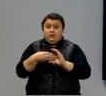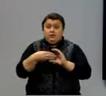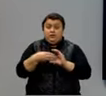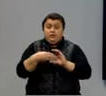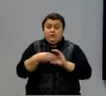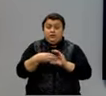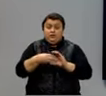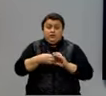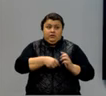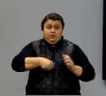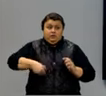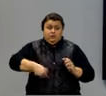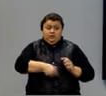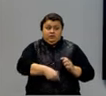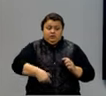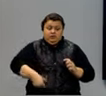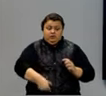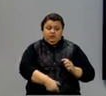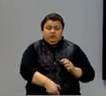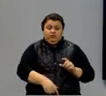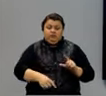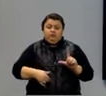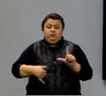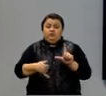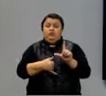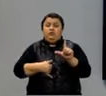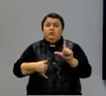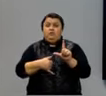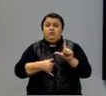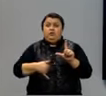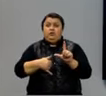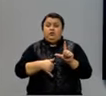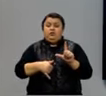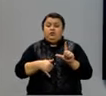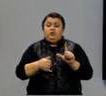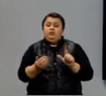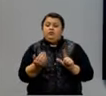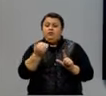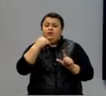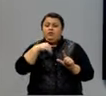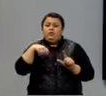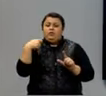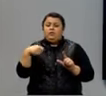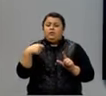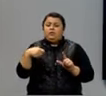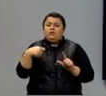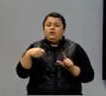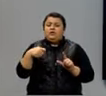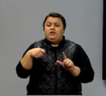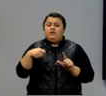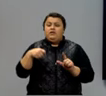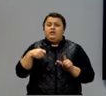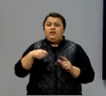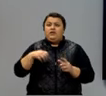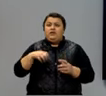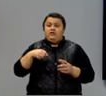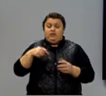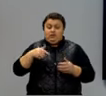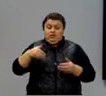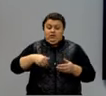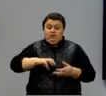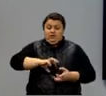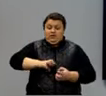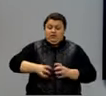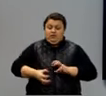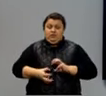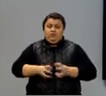do intestino humano, os lipídios ingeridos precisam ser primeiramente emulsificados. Nessa etapa da digestão,